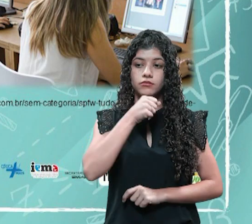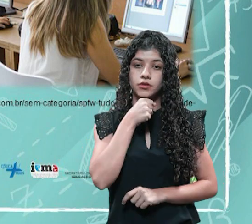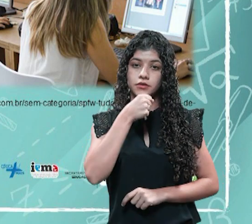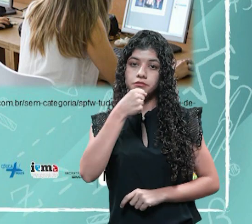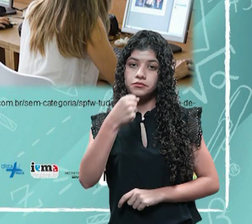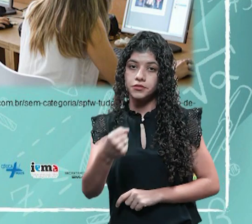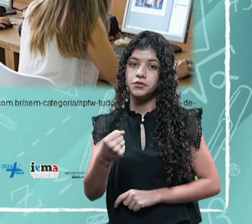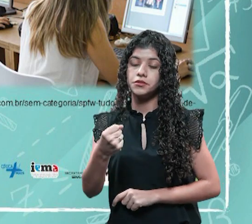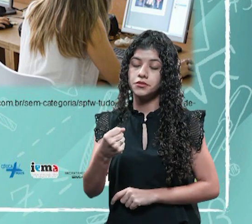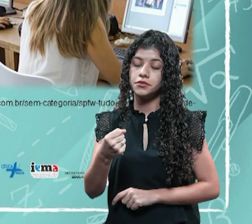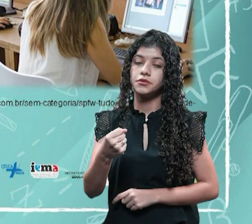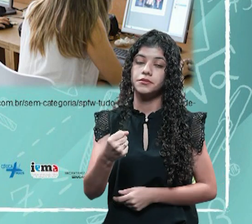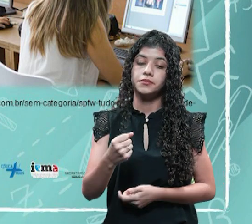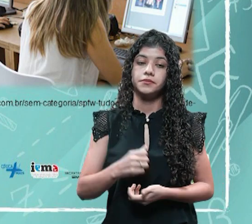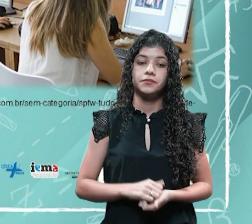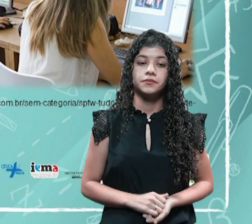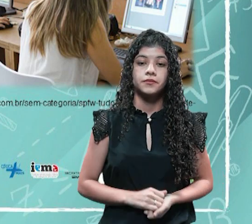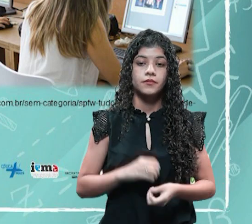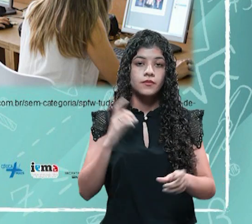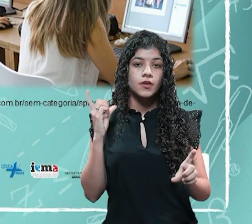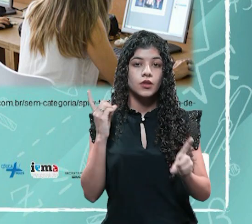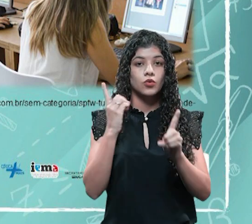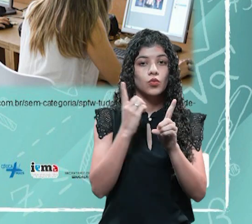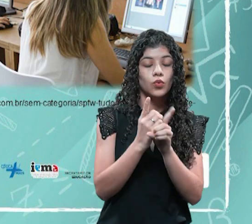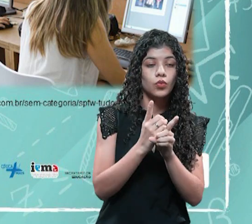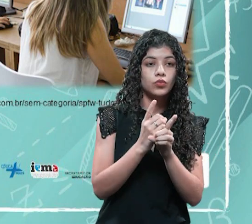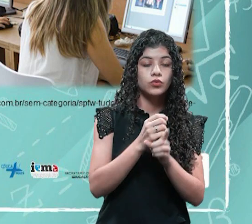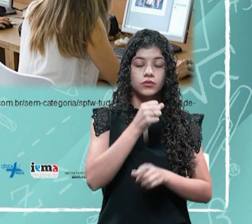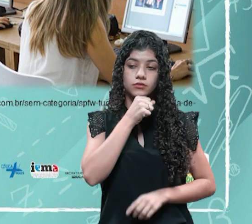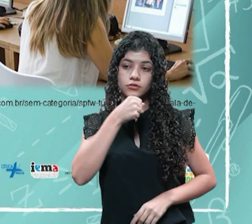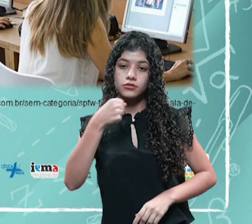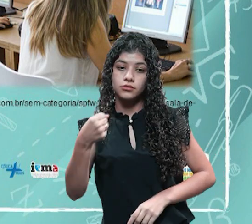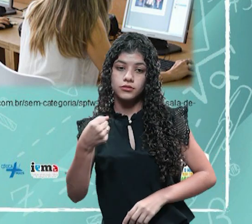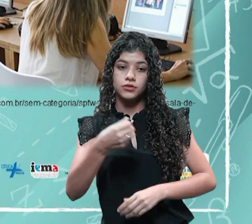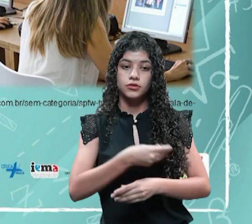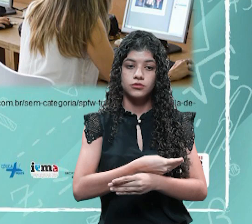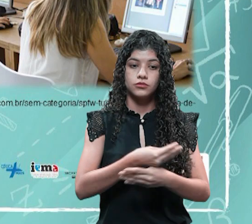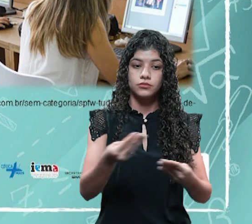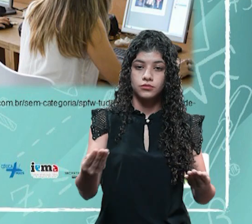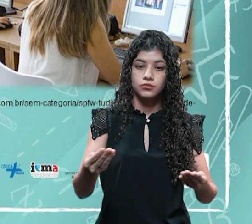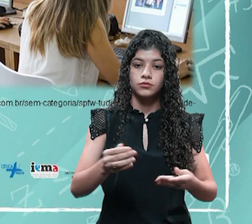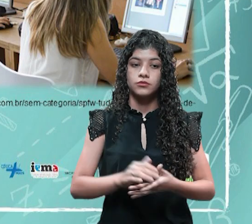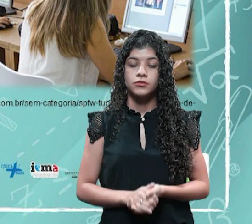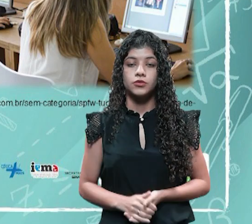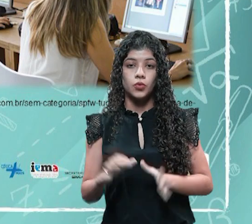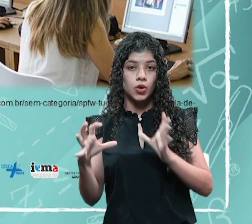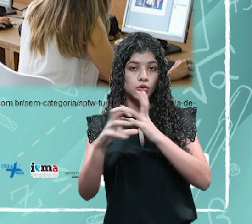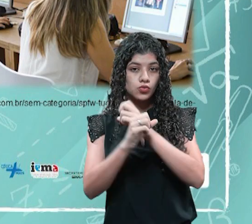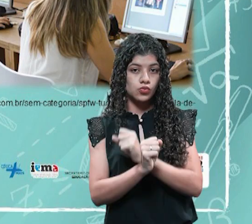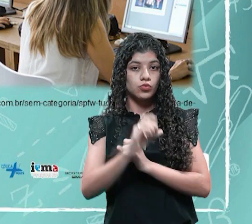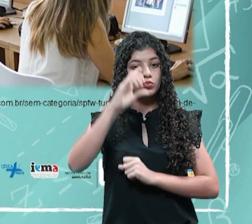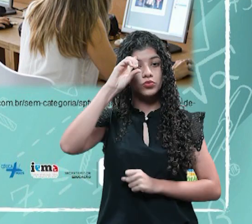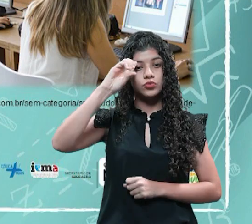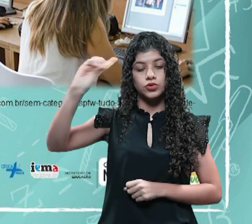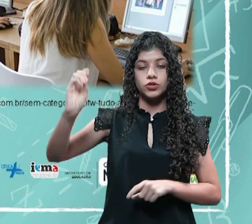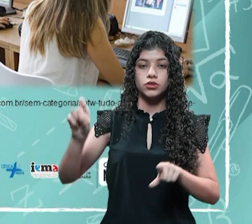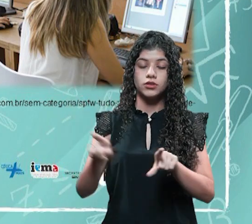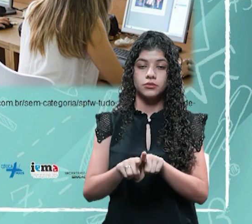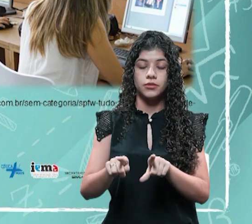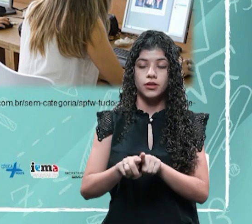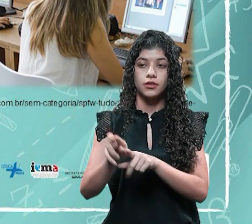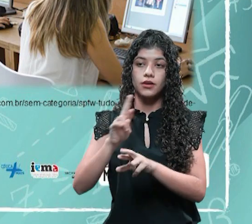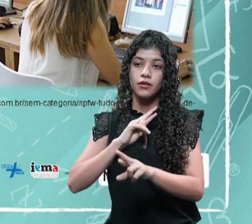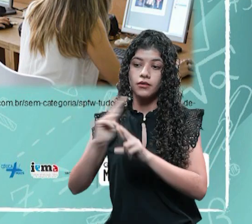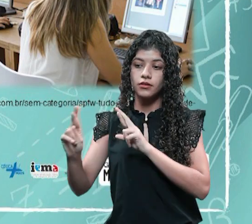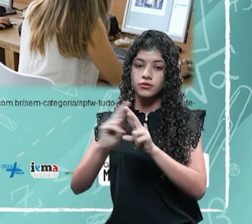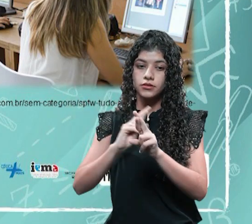entrevistas coletivas, encontro com os jornalistas para a distribuição do briefing do dia e da relação de autoridades,